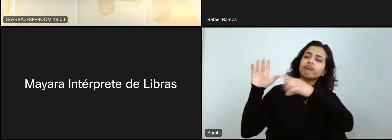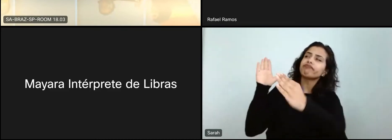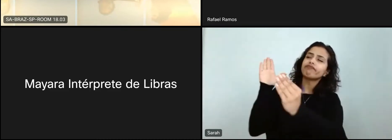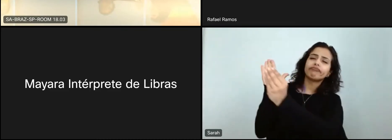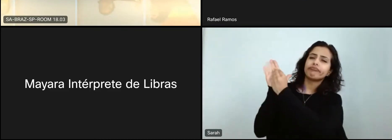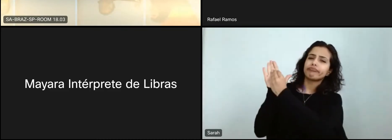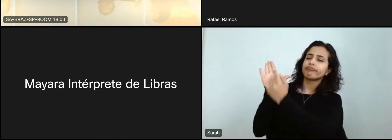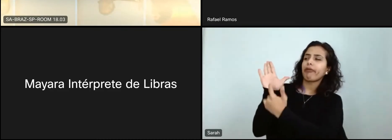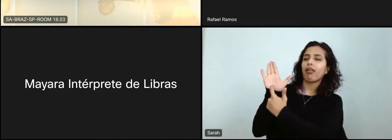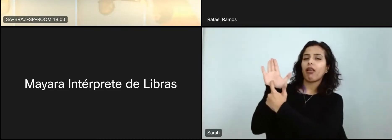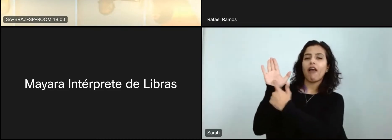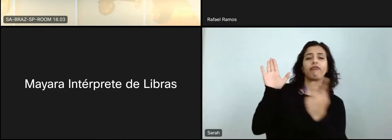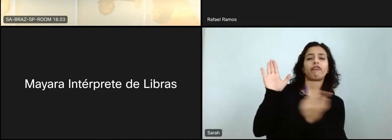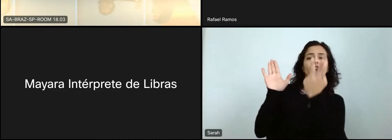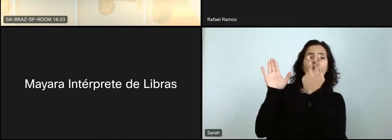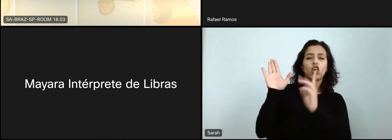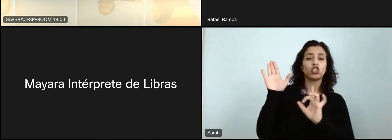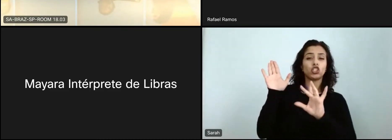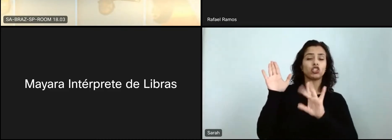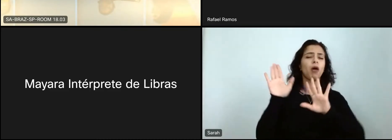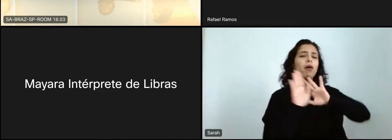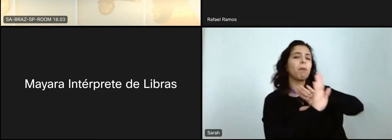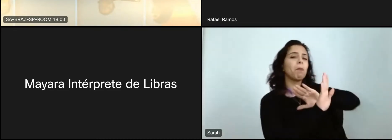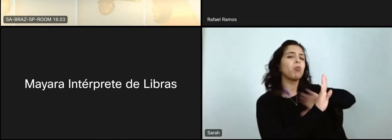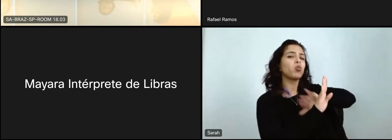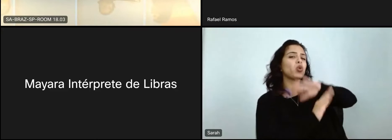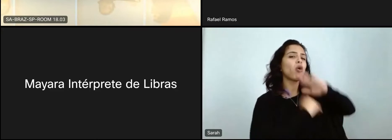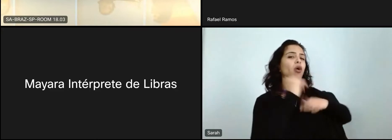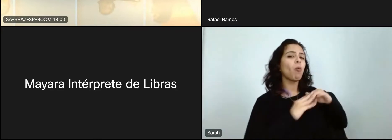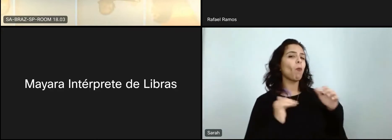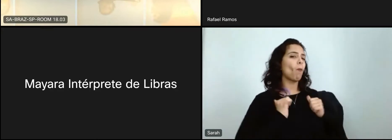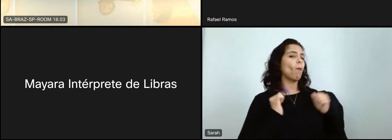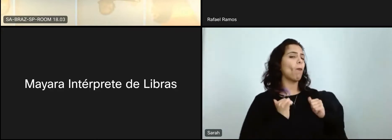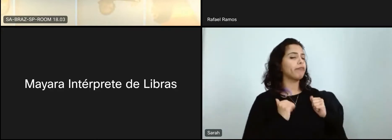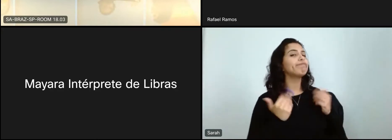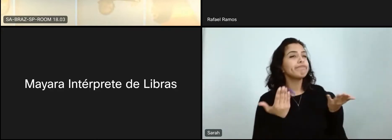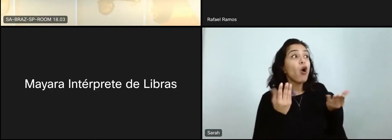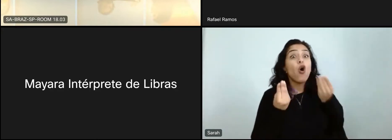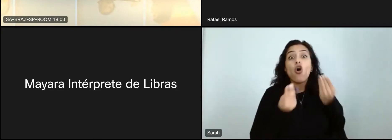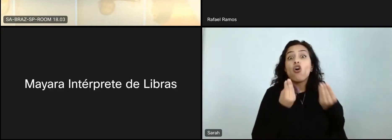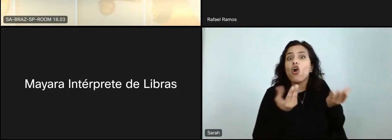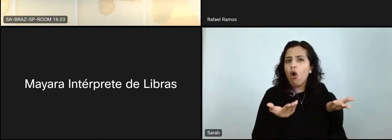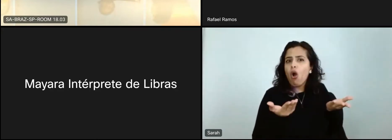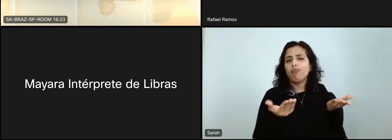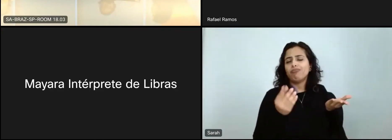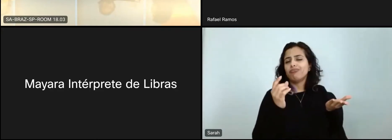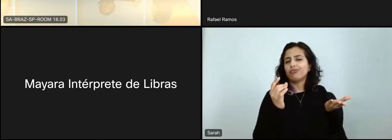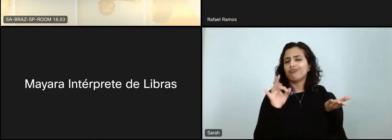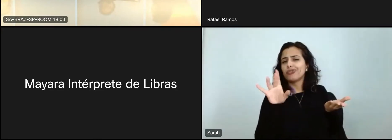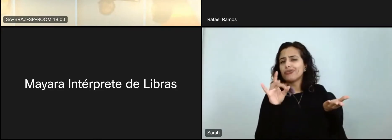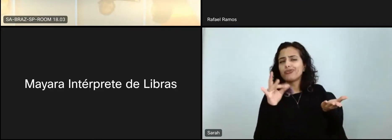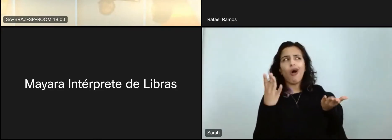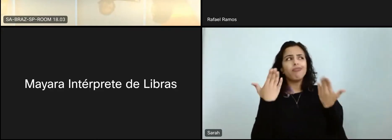é que a gente transforma palavras em ações. Como é que a gente, como não só como empresas, mas